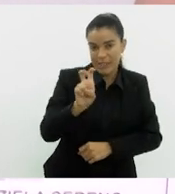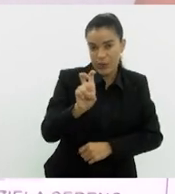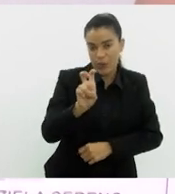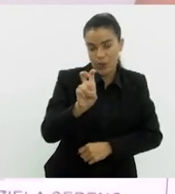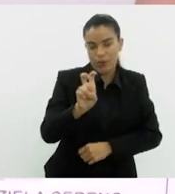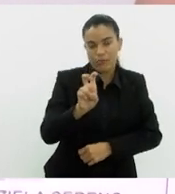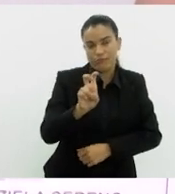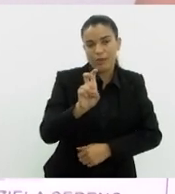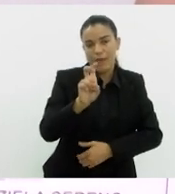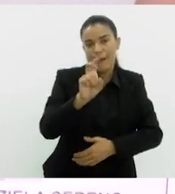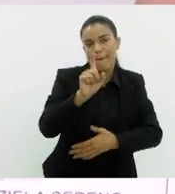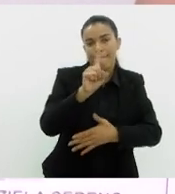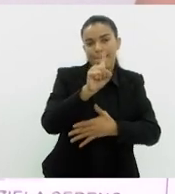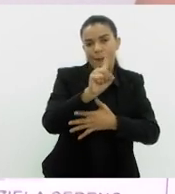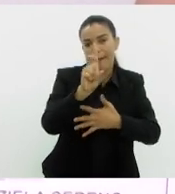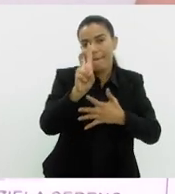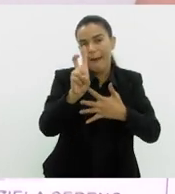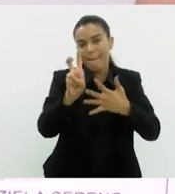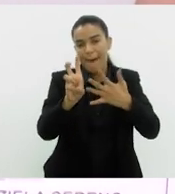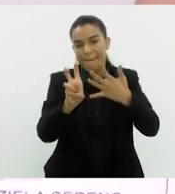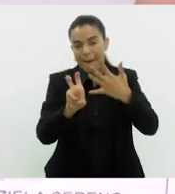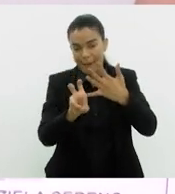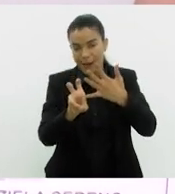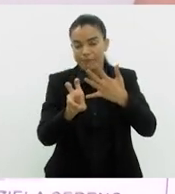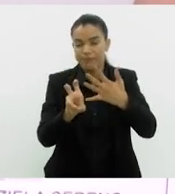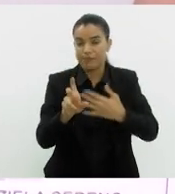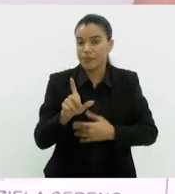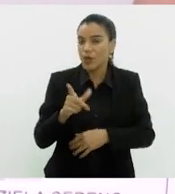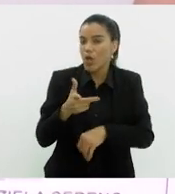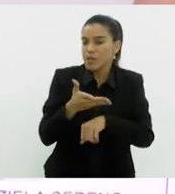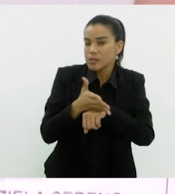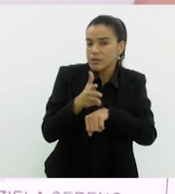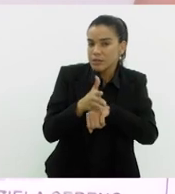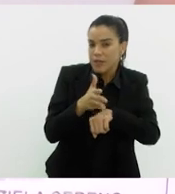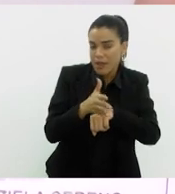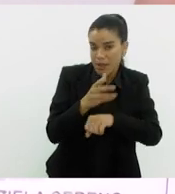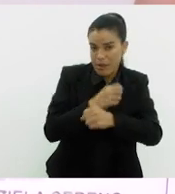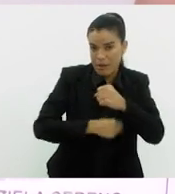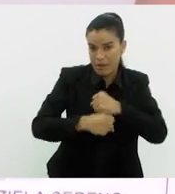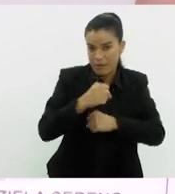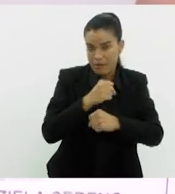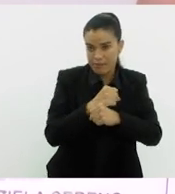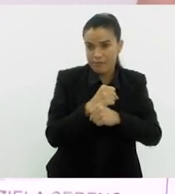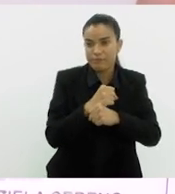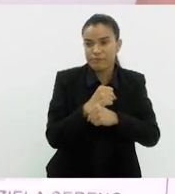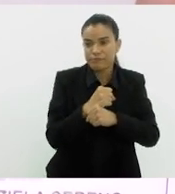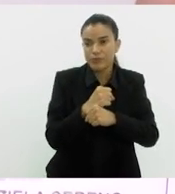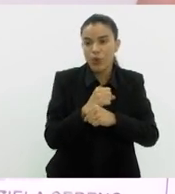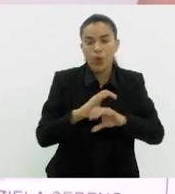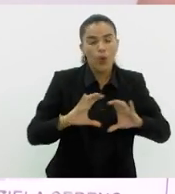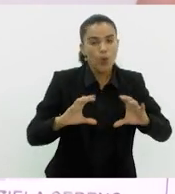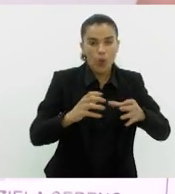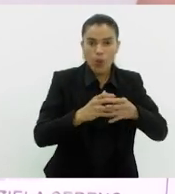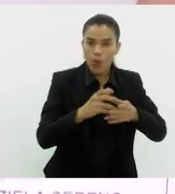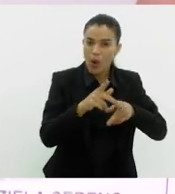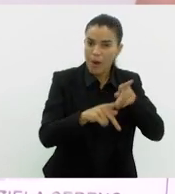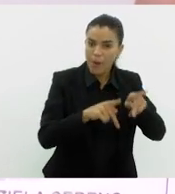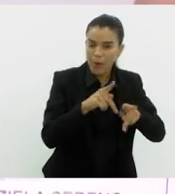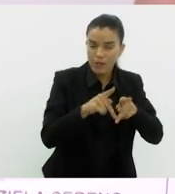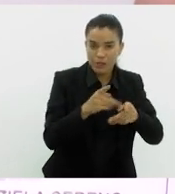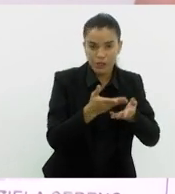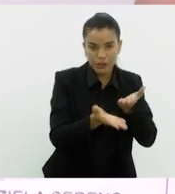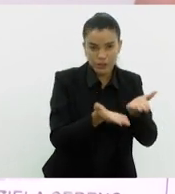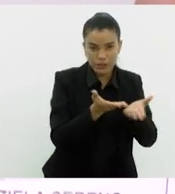importantes que nós fizemos o ensaio, Renata, no ano passado, com o público que a gente atende, que são